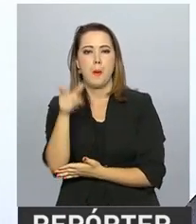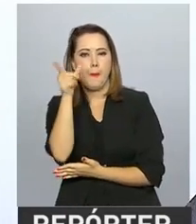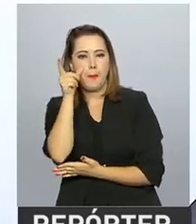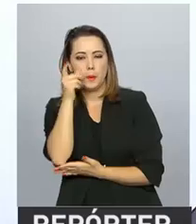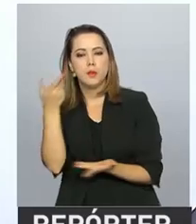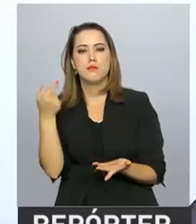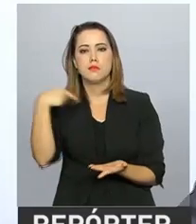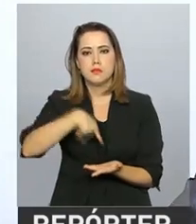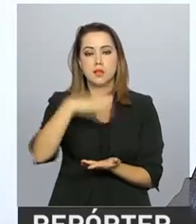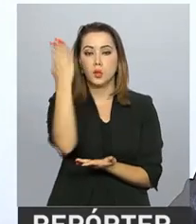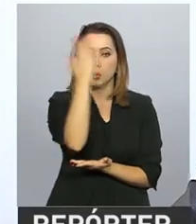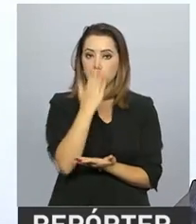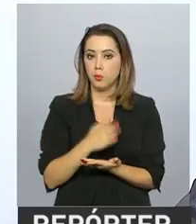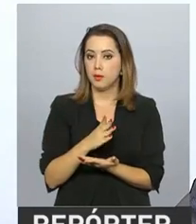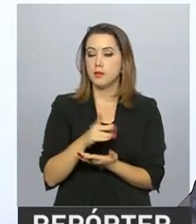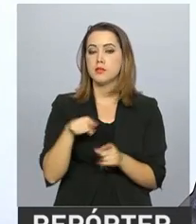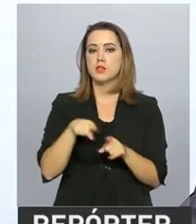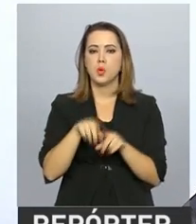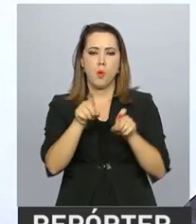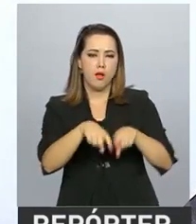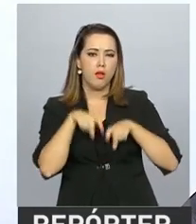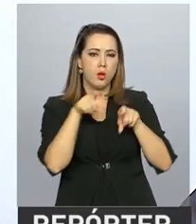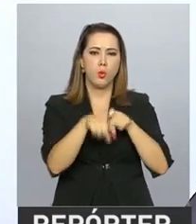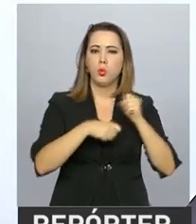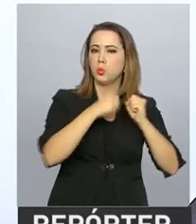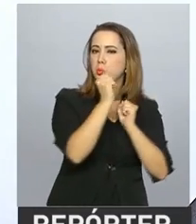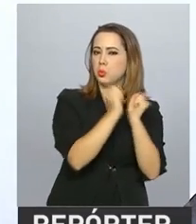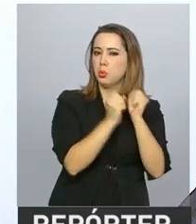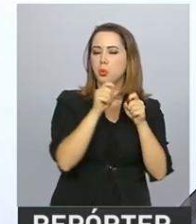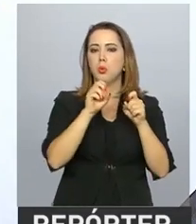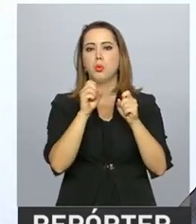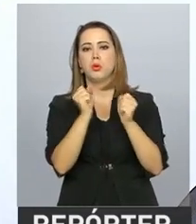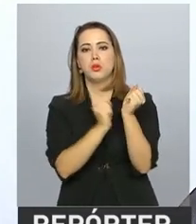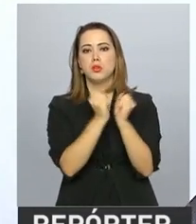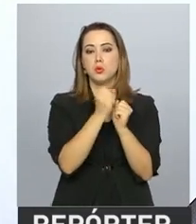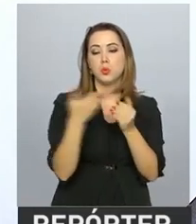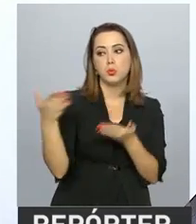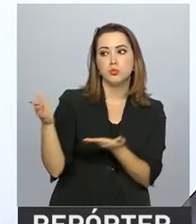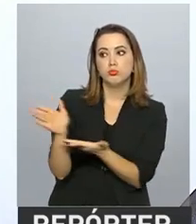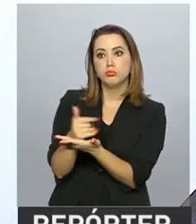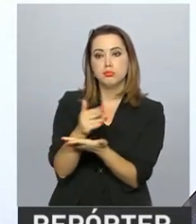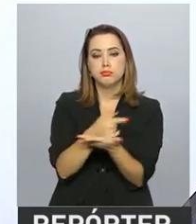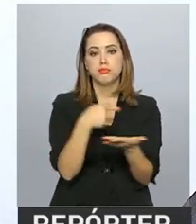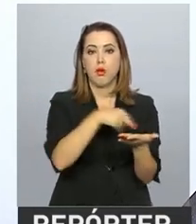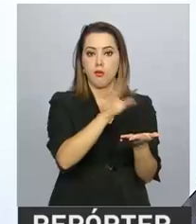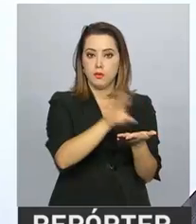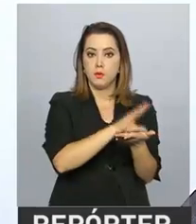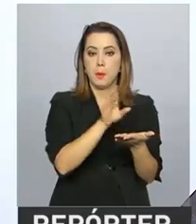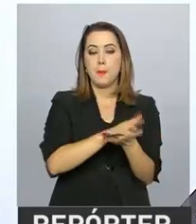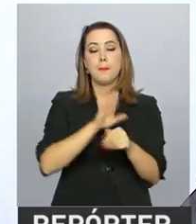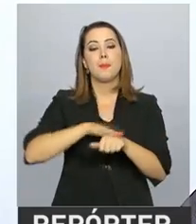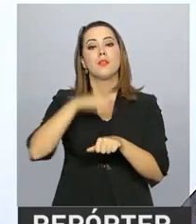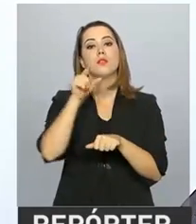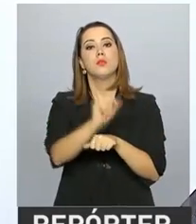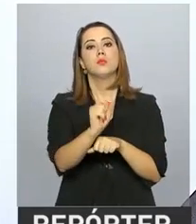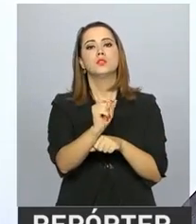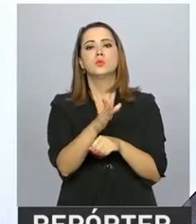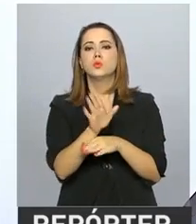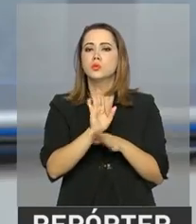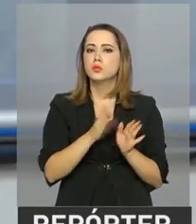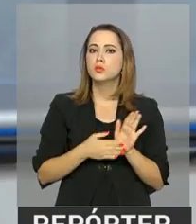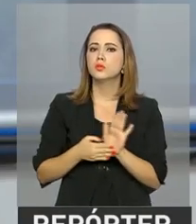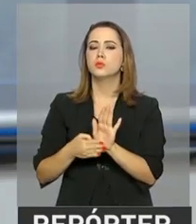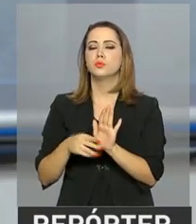negócios brasileiros seja na área de agricultura seja na indústria seja na atração de investimentos mais elementos indutores de